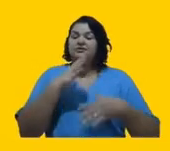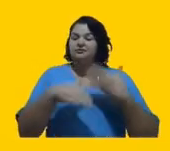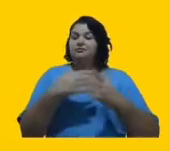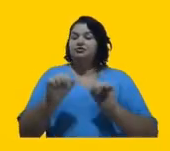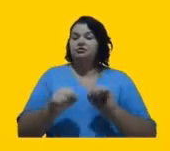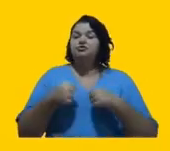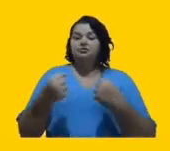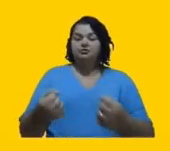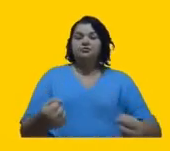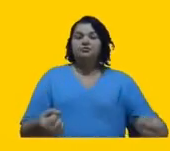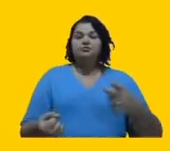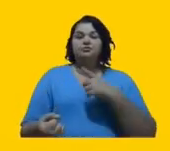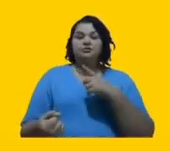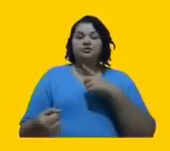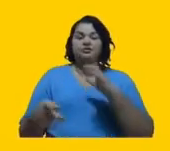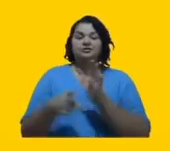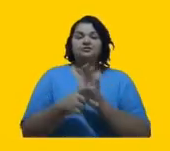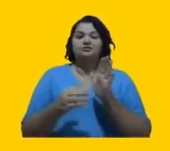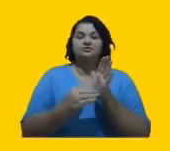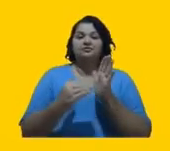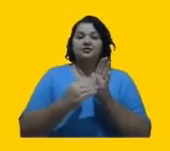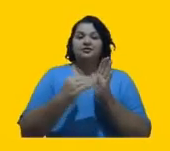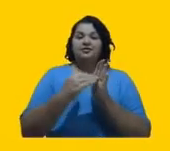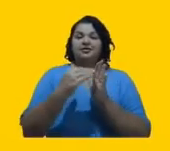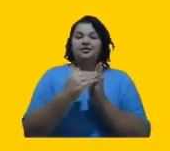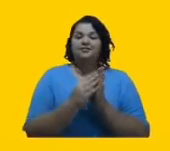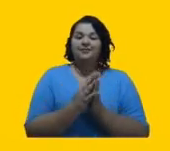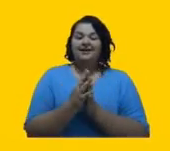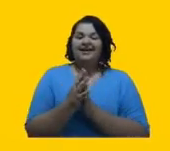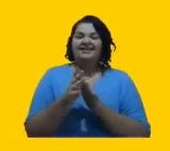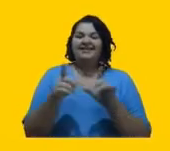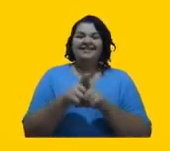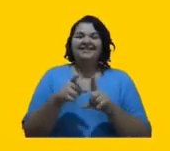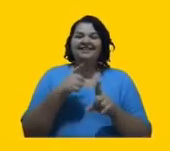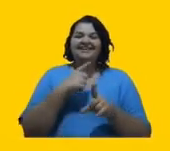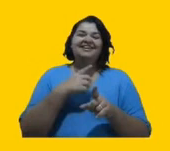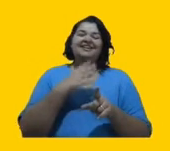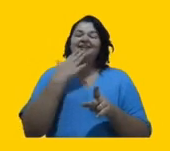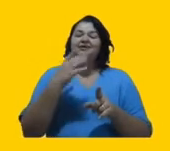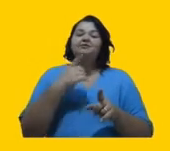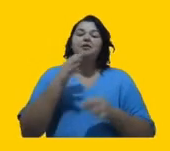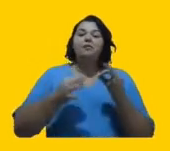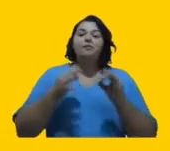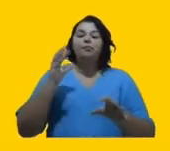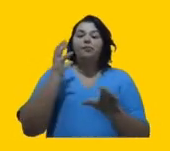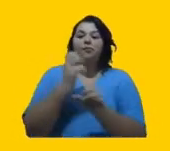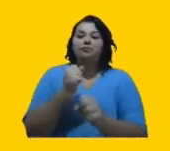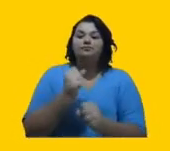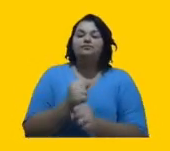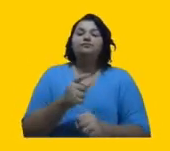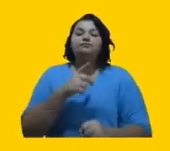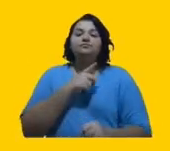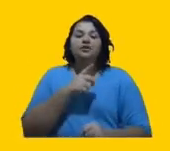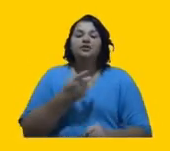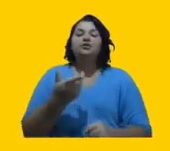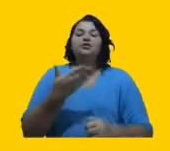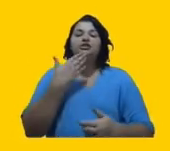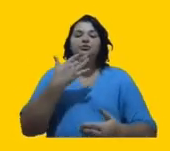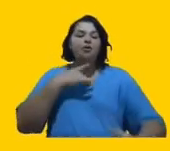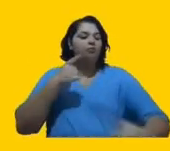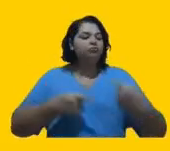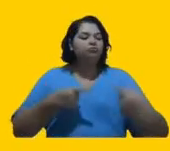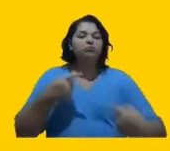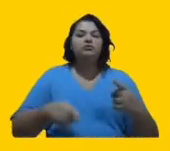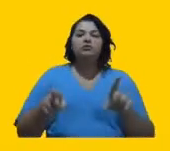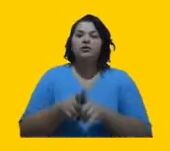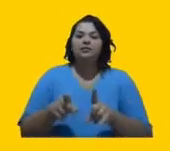eles começam a mostrar algum resultado, né? Então, nossas audiências, nossa mobilização, nossas articulações,